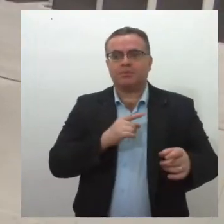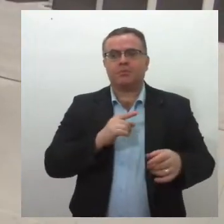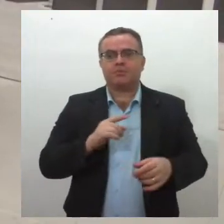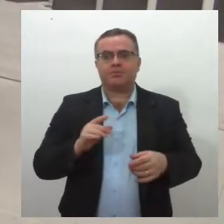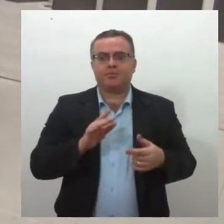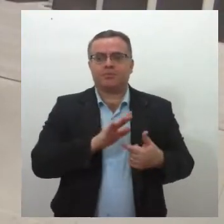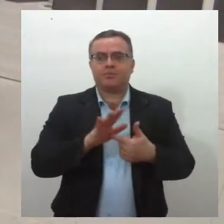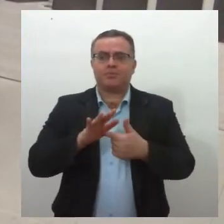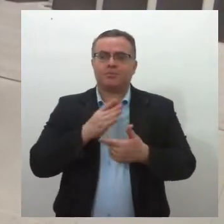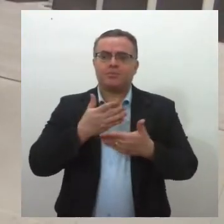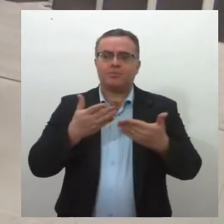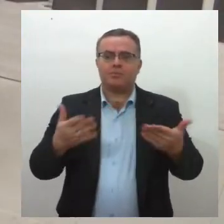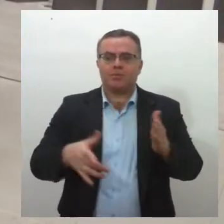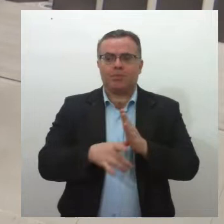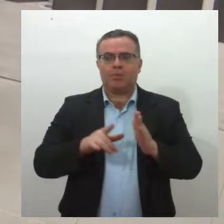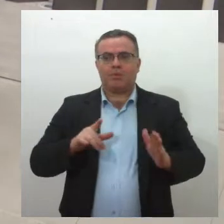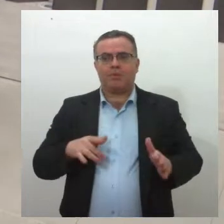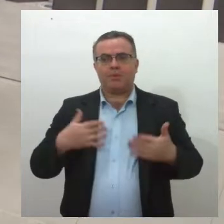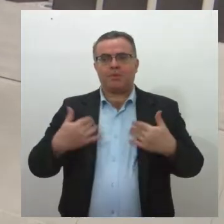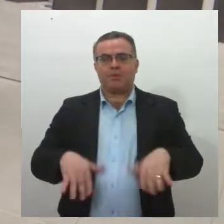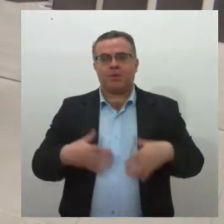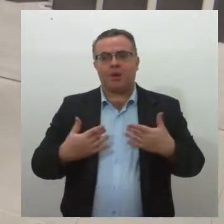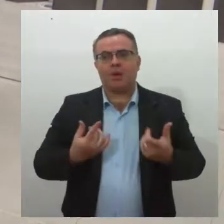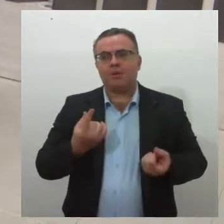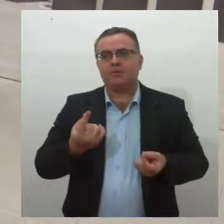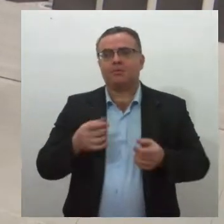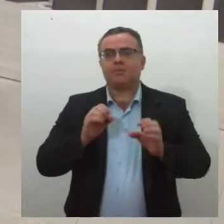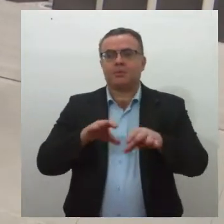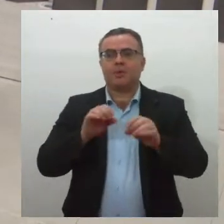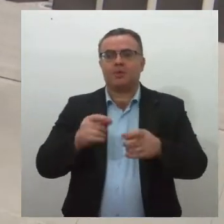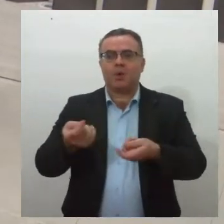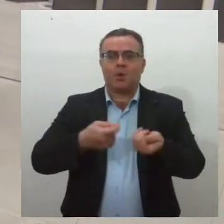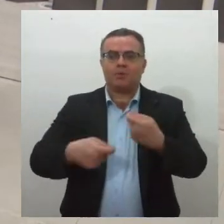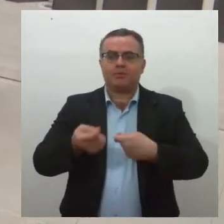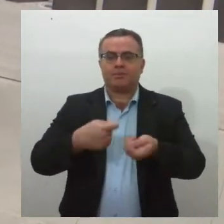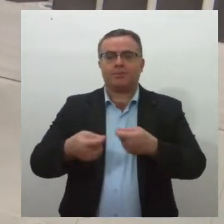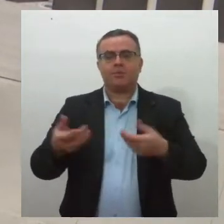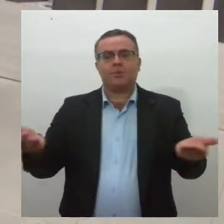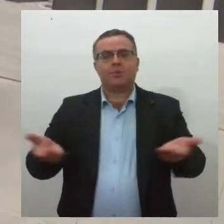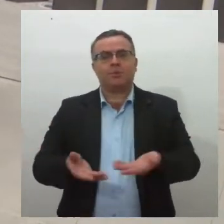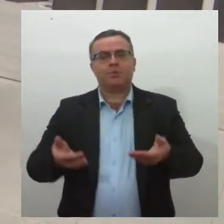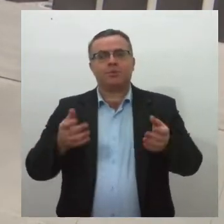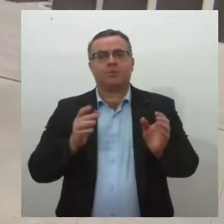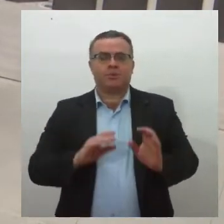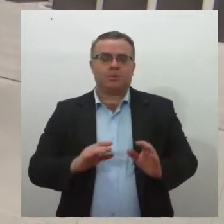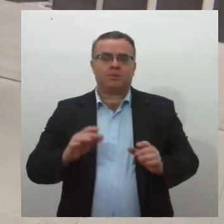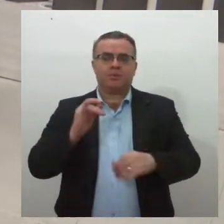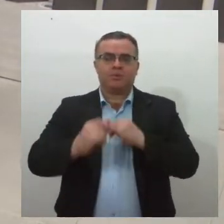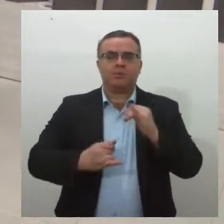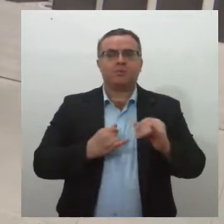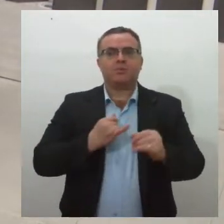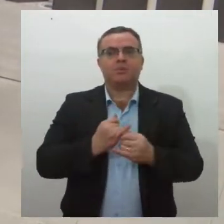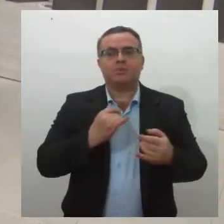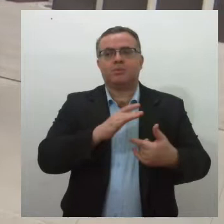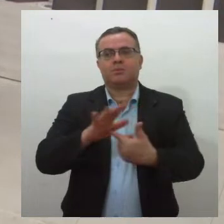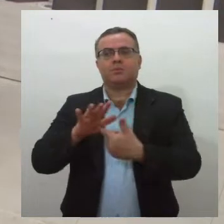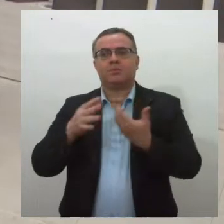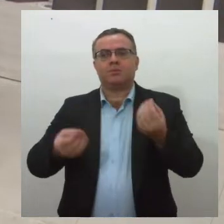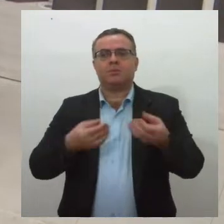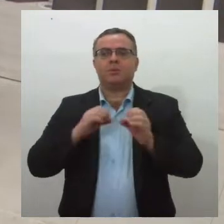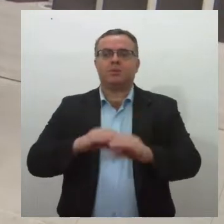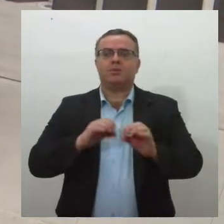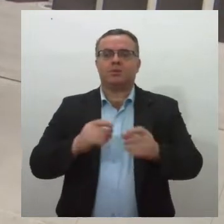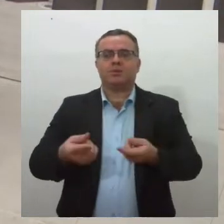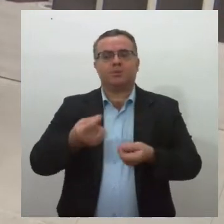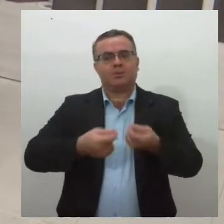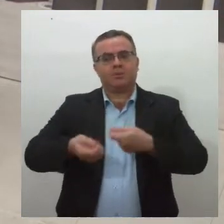antes, do que ser educação financeira. Hoje, na internet, a gente consegue achar várias informações com relação a isso. Porque a gente não está falando de